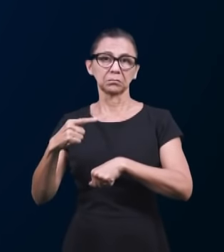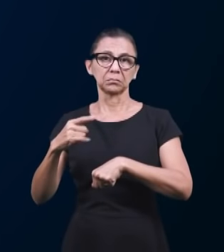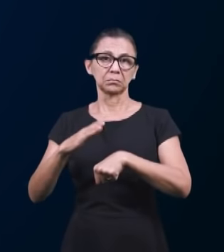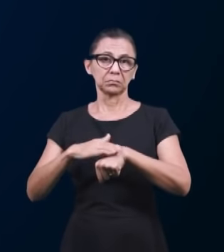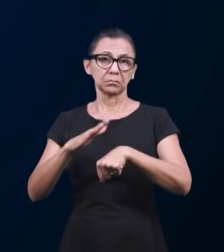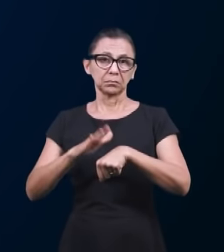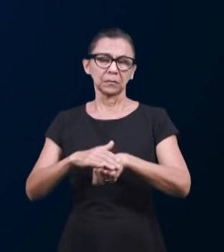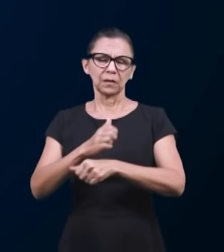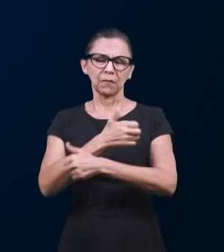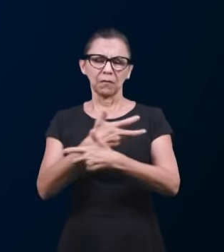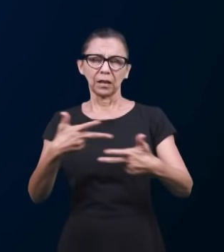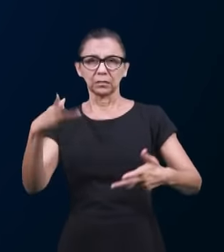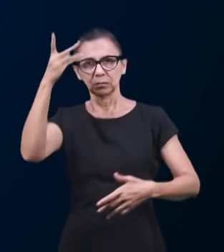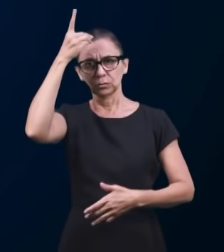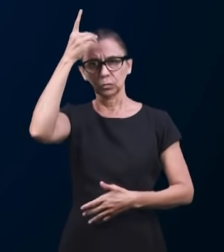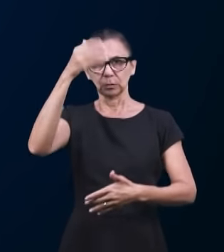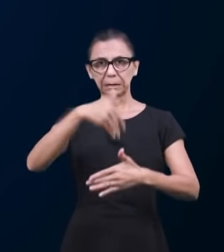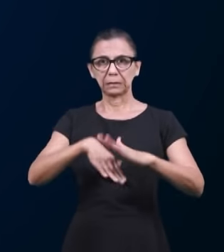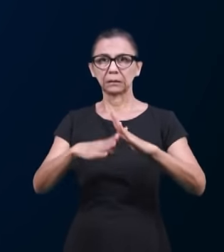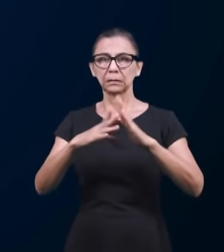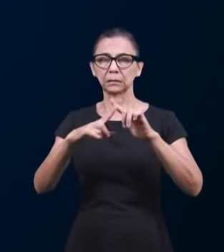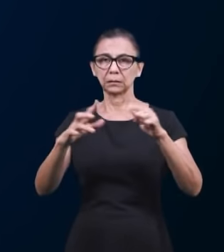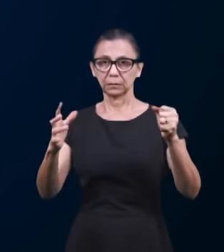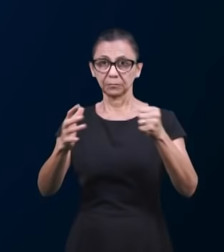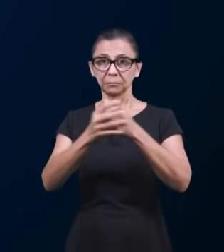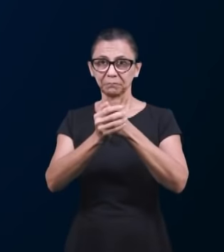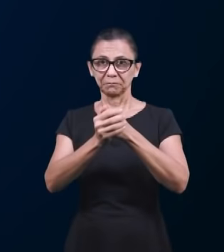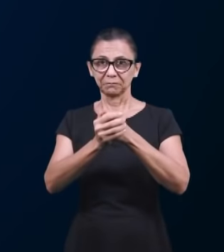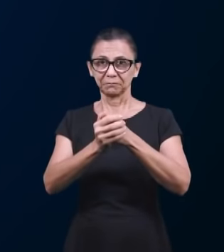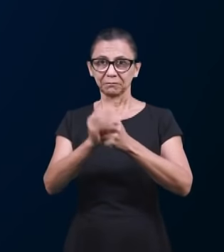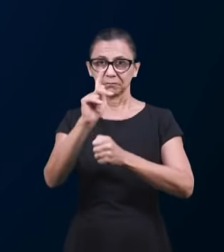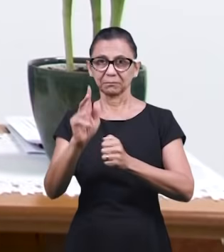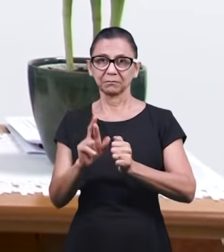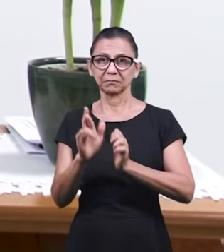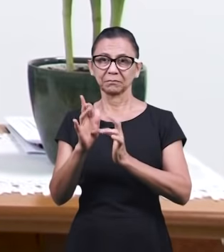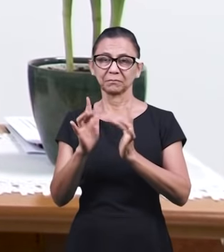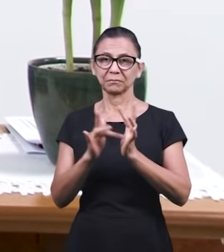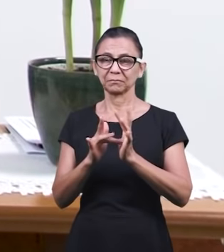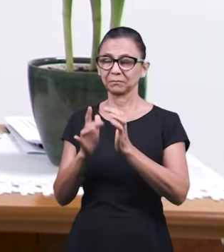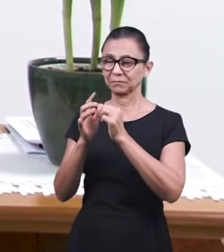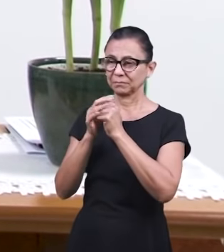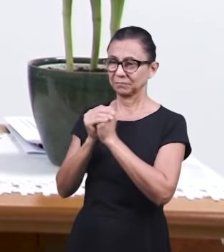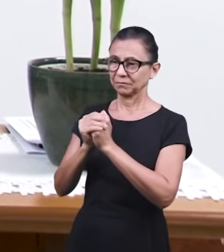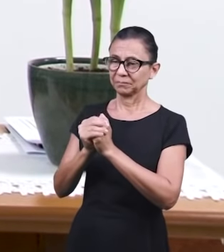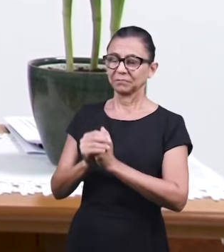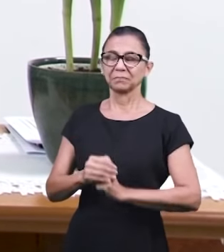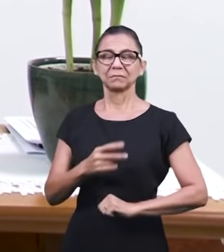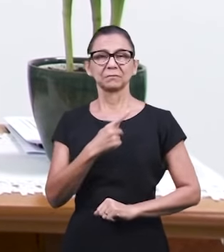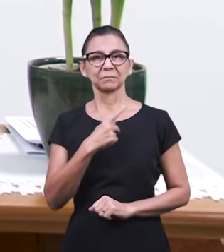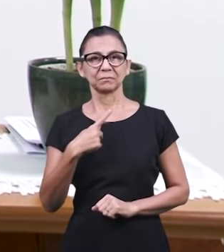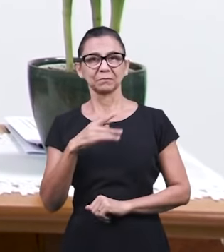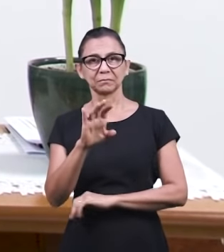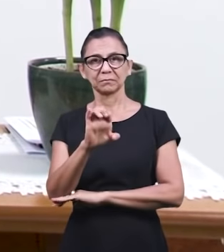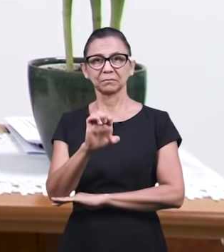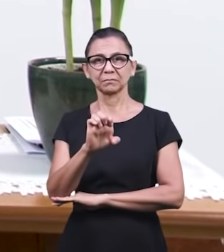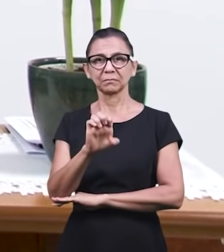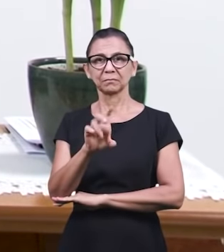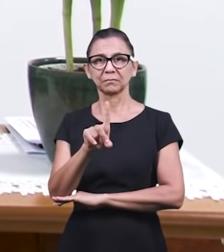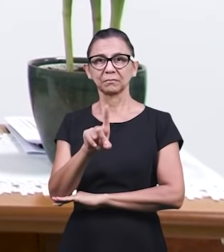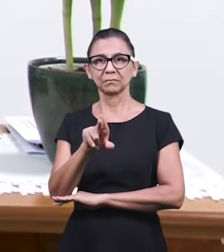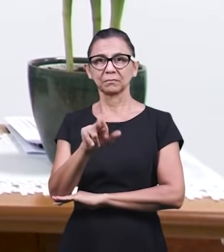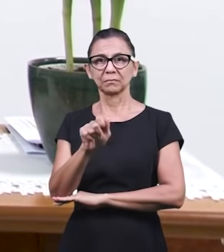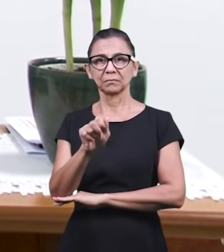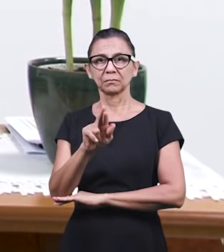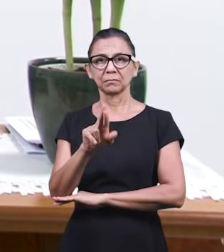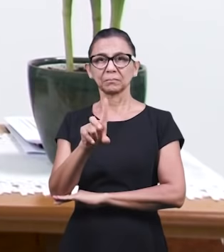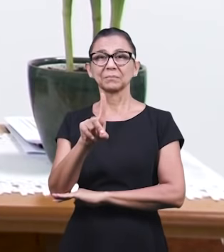diversidade de dons no meio da igreja. Amém? A paz do Senhor Jesus a todos. Amém, pastor Eduardo. Muito boa participação. Um